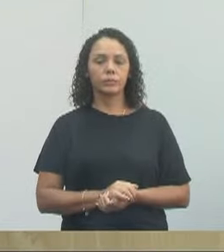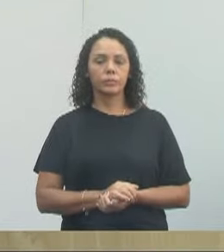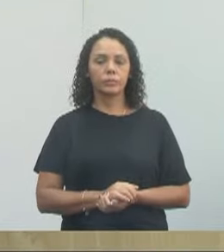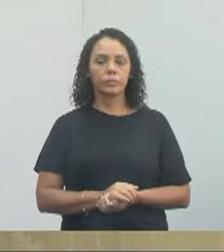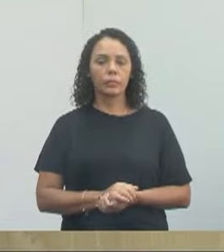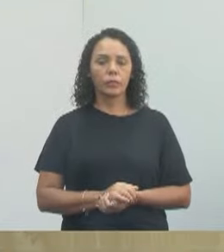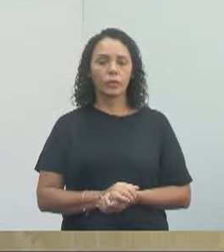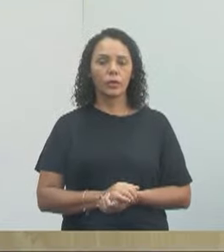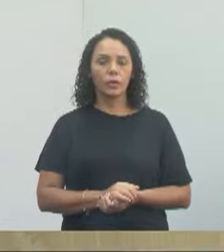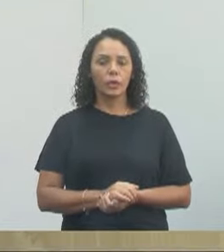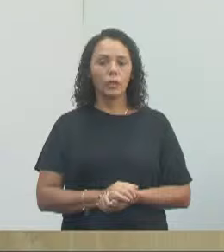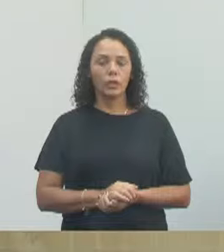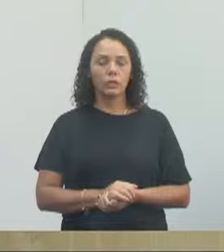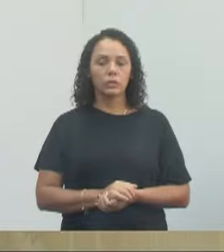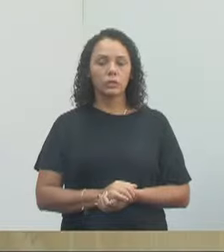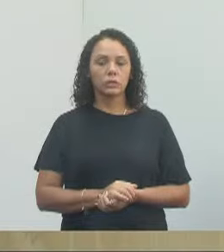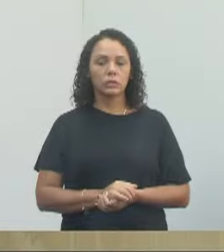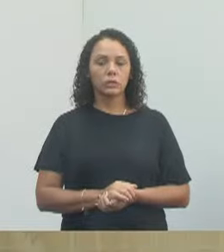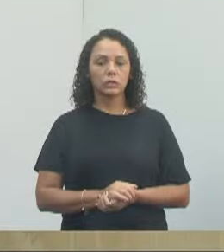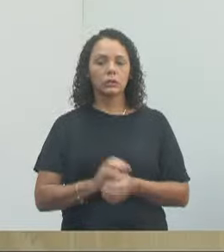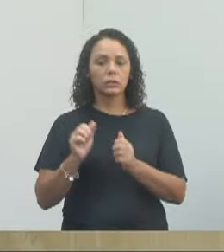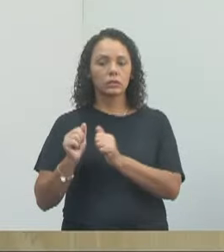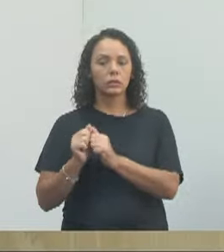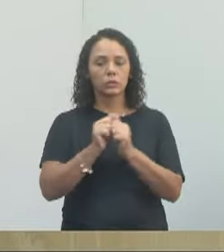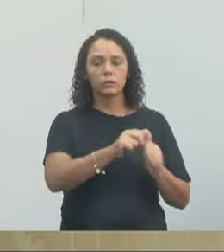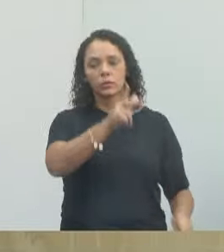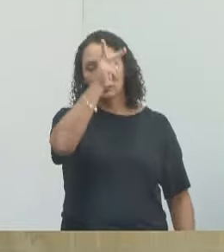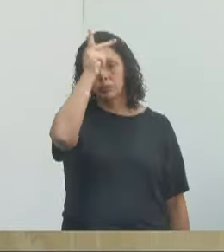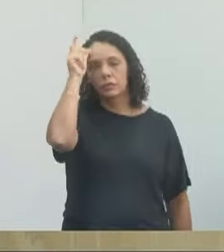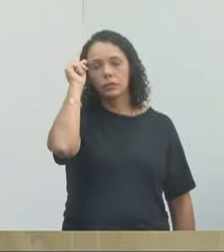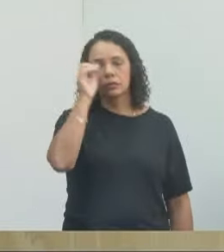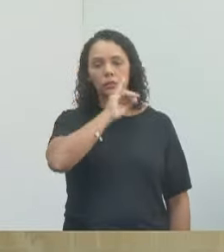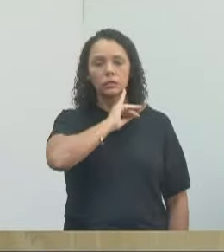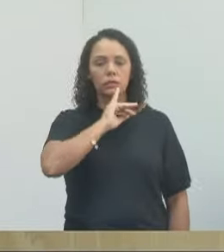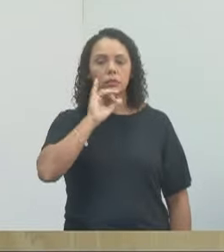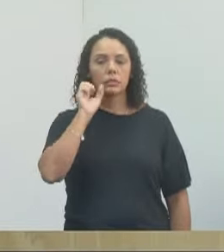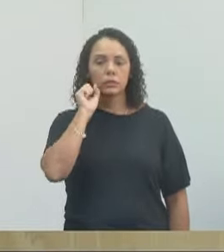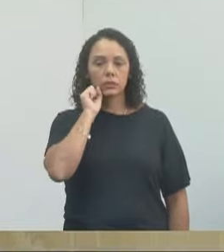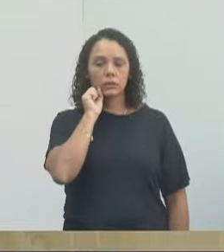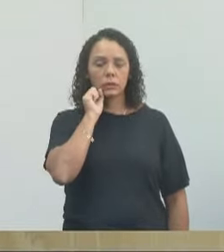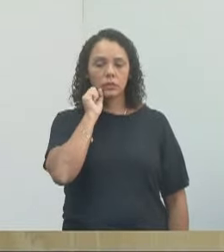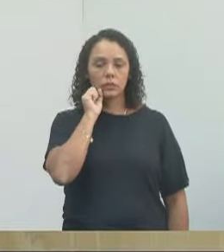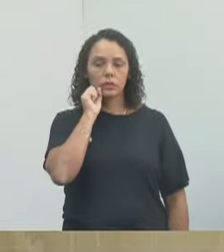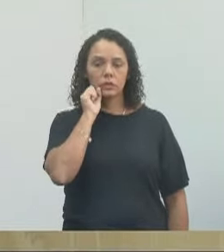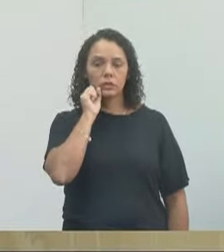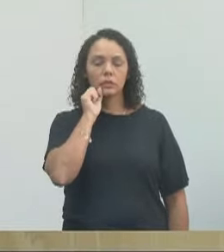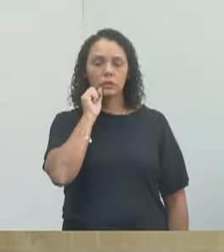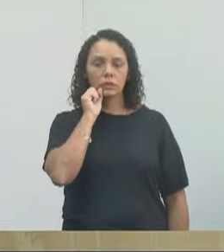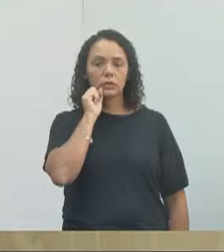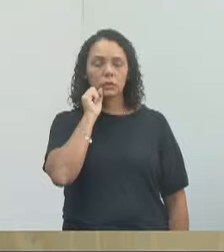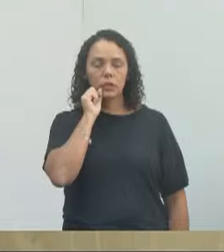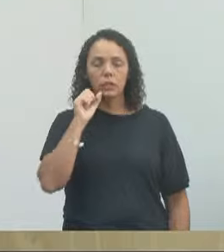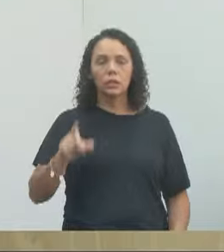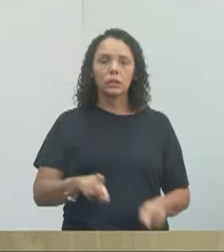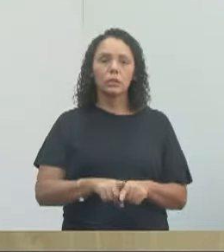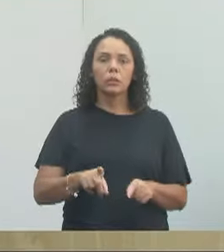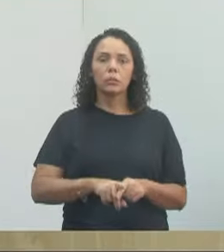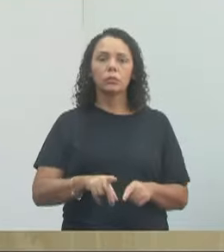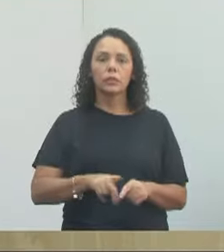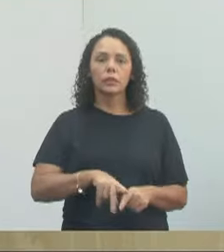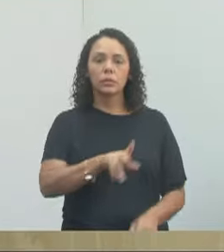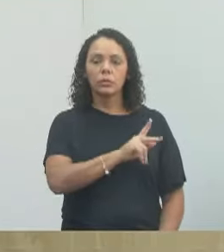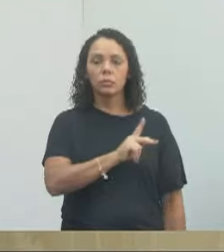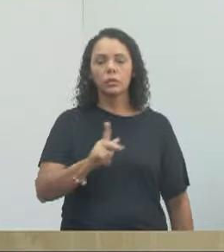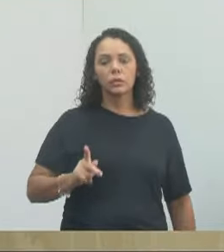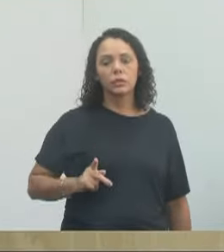qual acompanhado acompanhou o prefeito de Jacarei o Excelentíssimo Senhor isaía Santana e o presidente da fundação Prolar